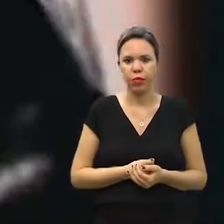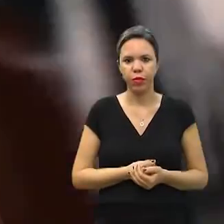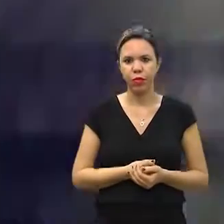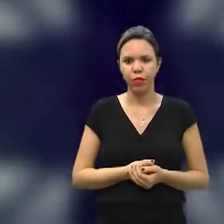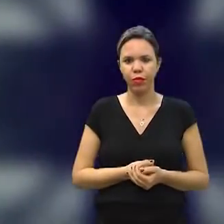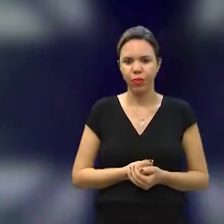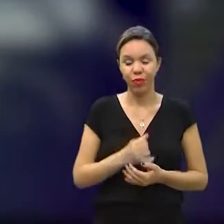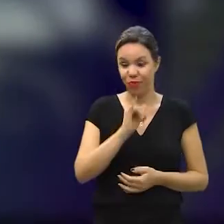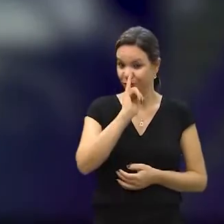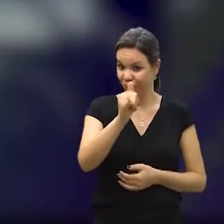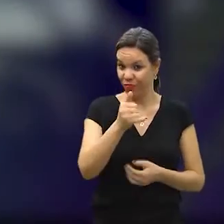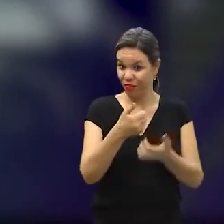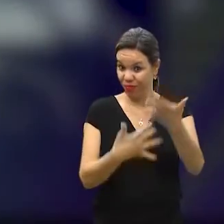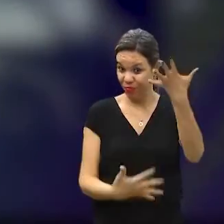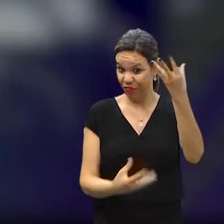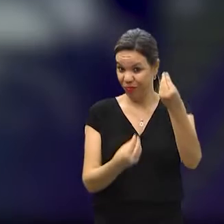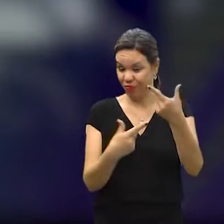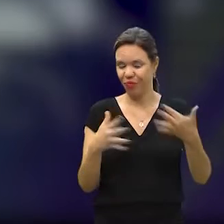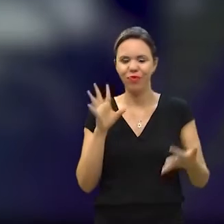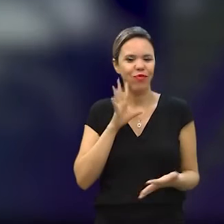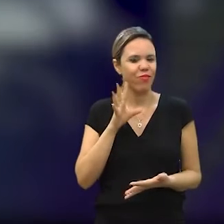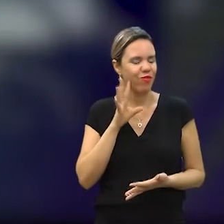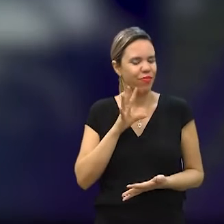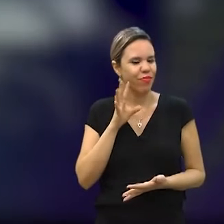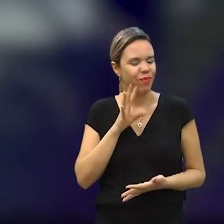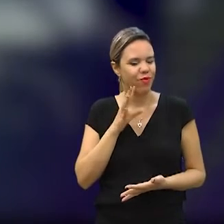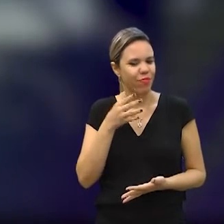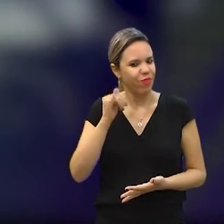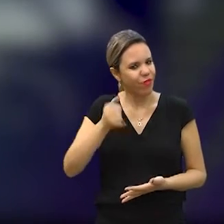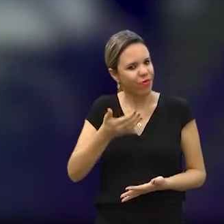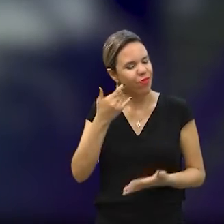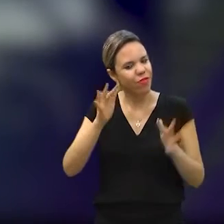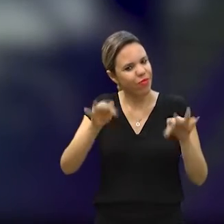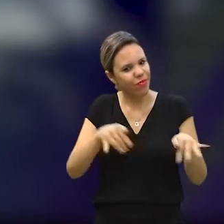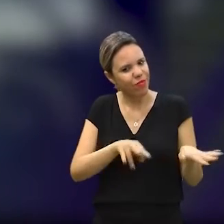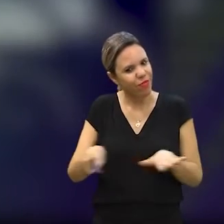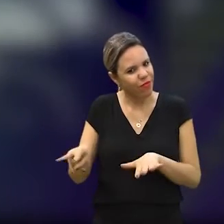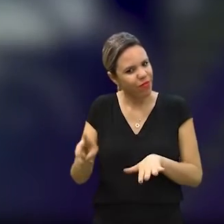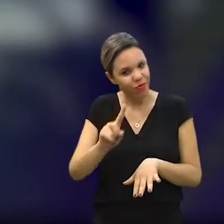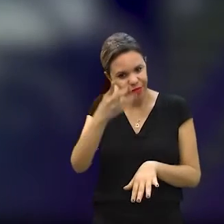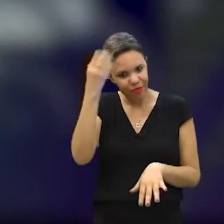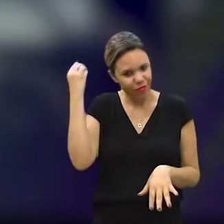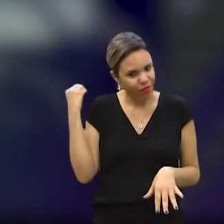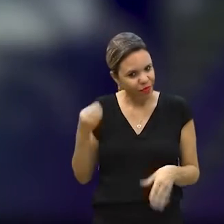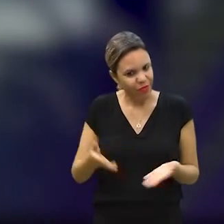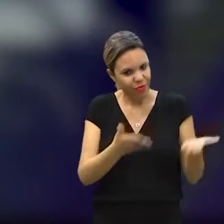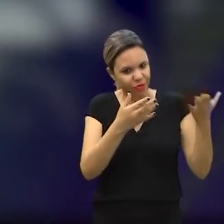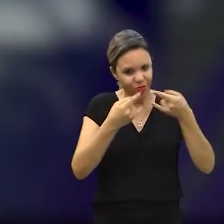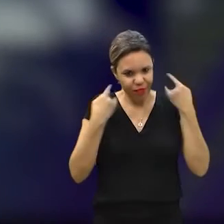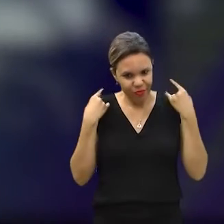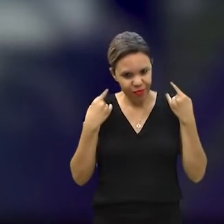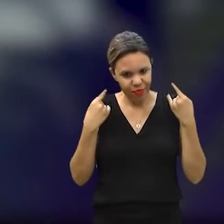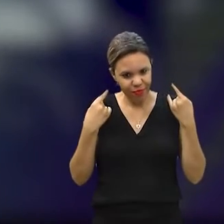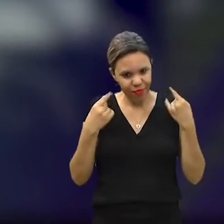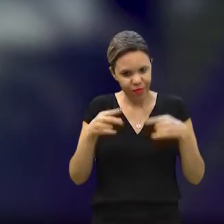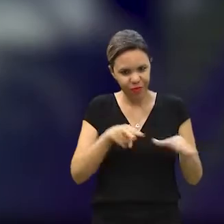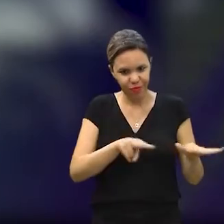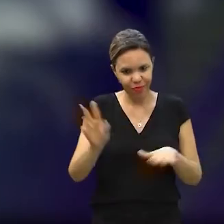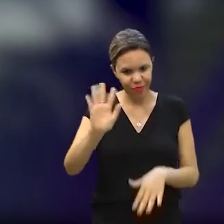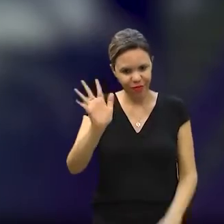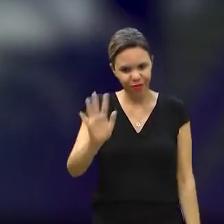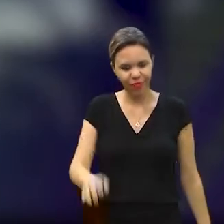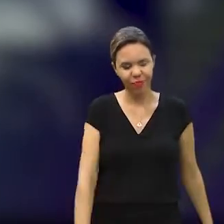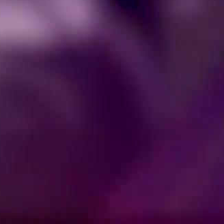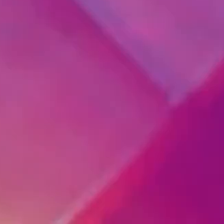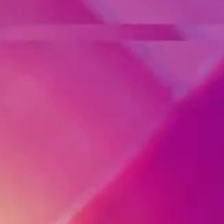tarde. Eu avisei que a agenda estava recheada. Aproveite o final de semana e não se esqueça de levar a máscara. Até